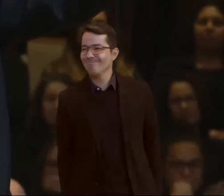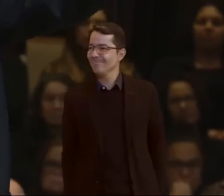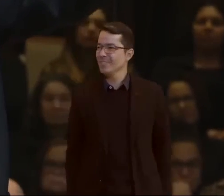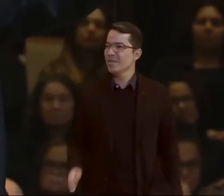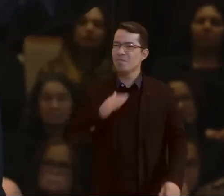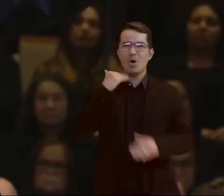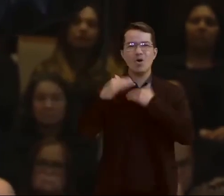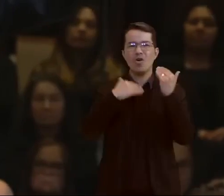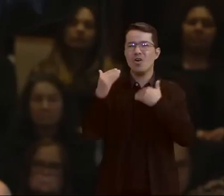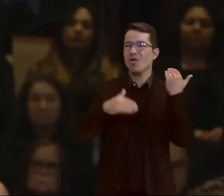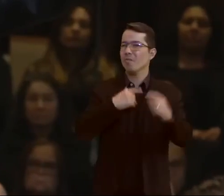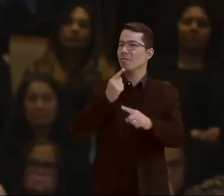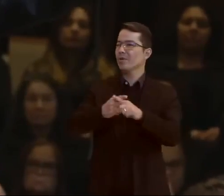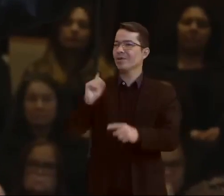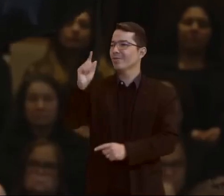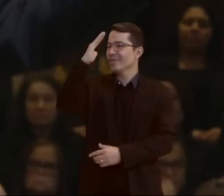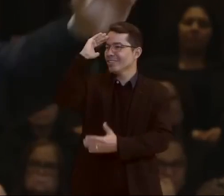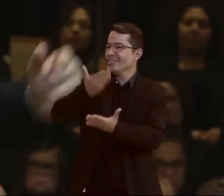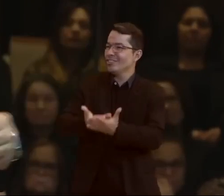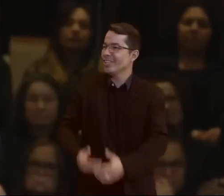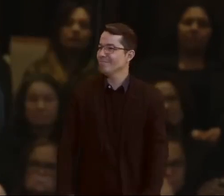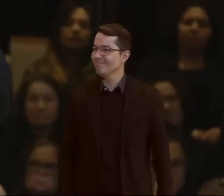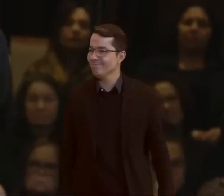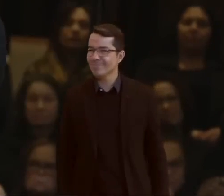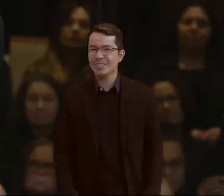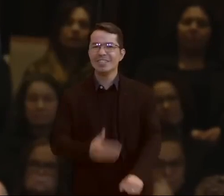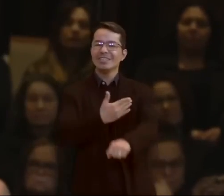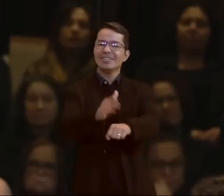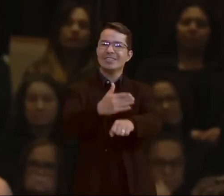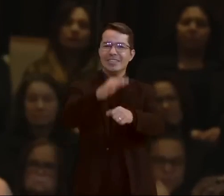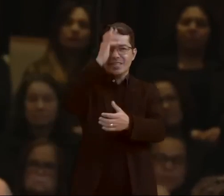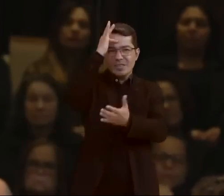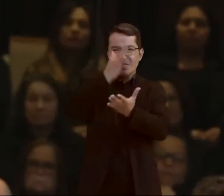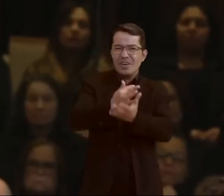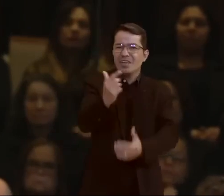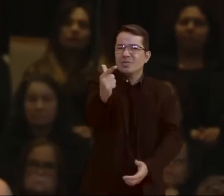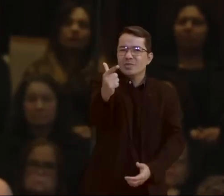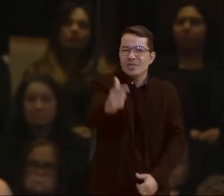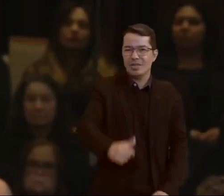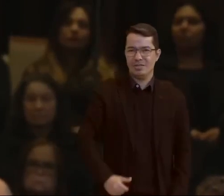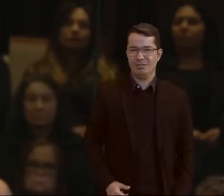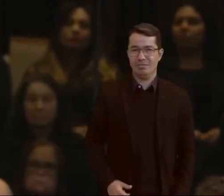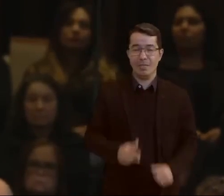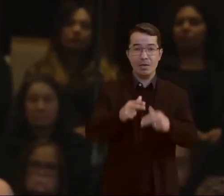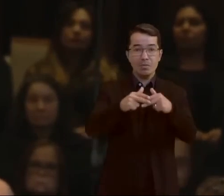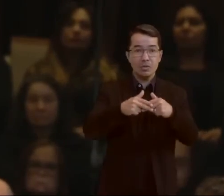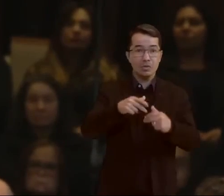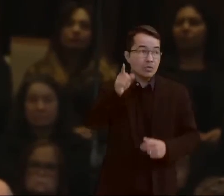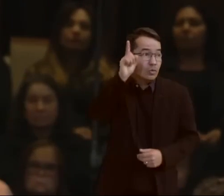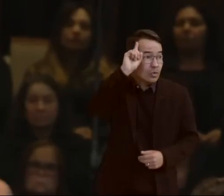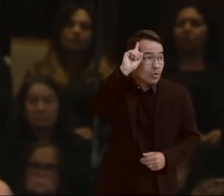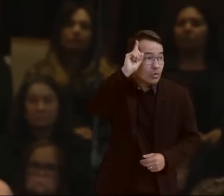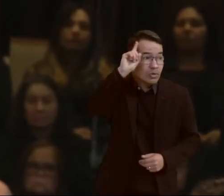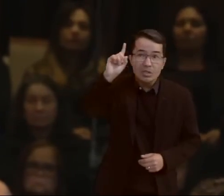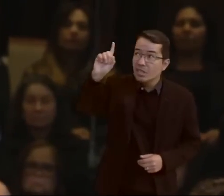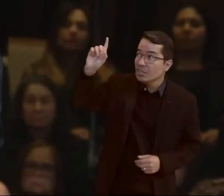pela fé. E aí o Senhor vai trabalhando isso na nossa vida a cada dia, para